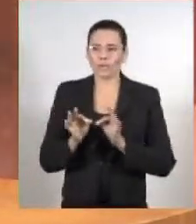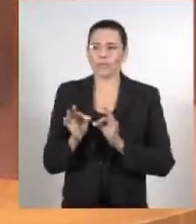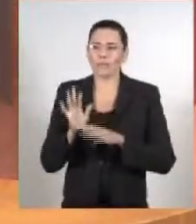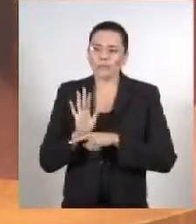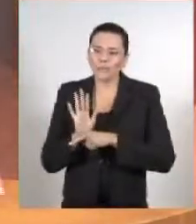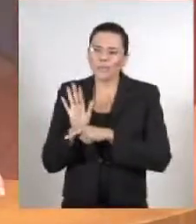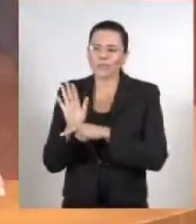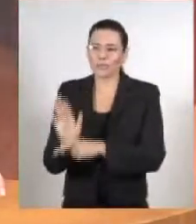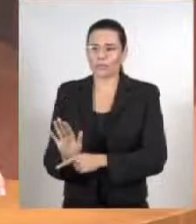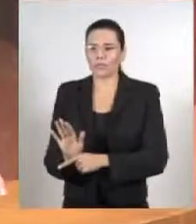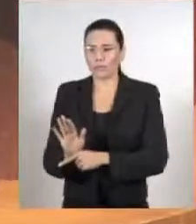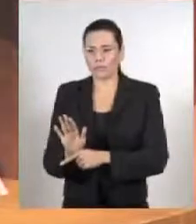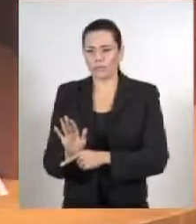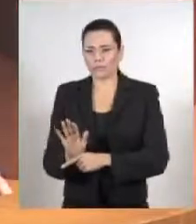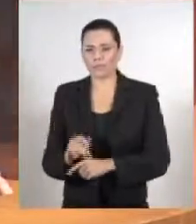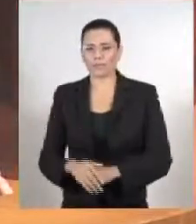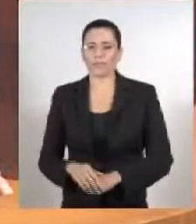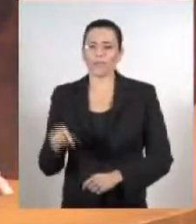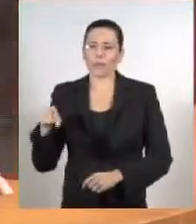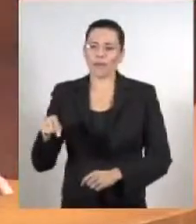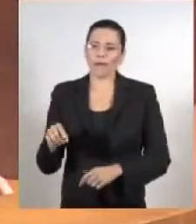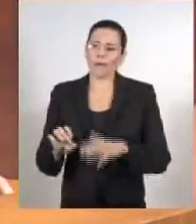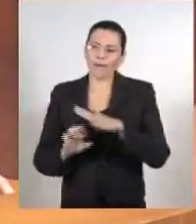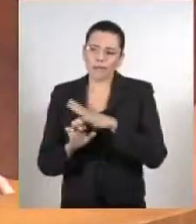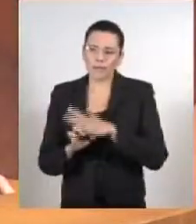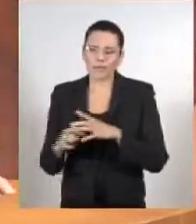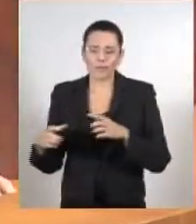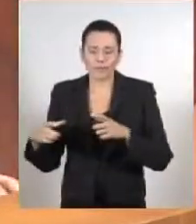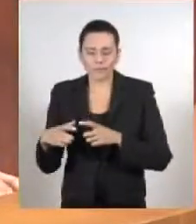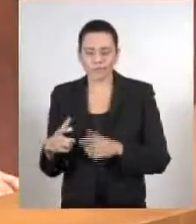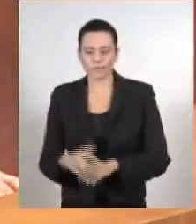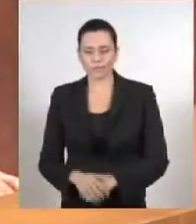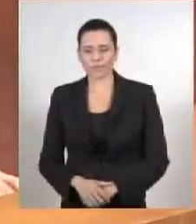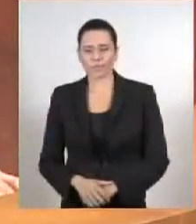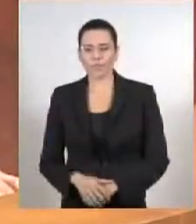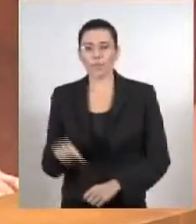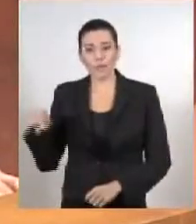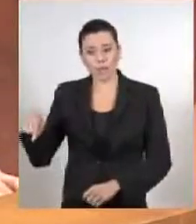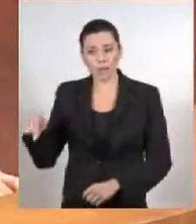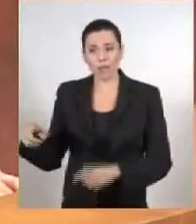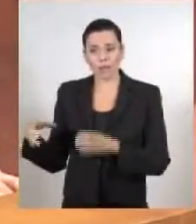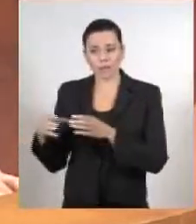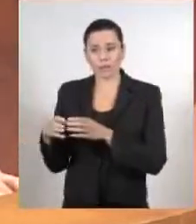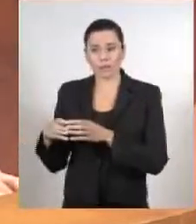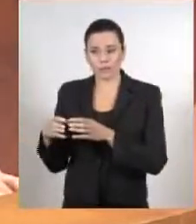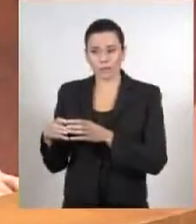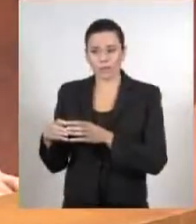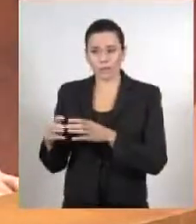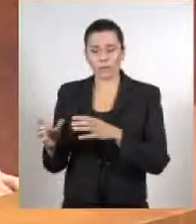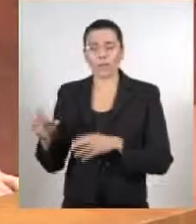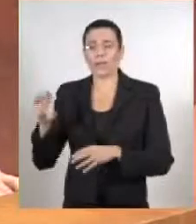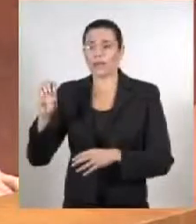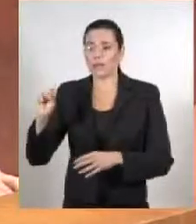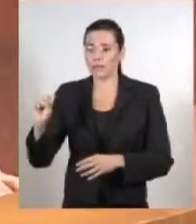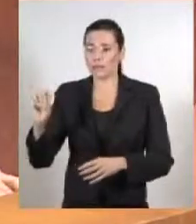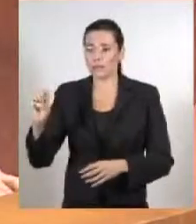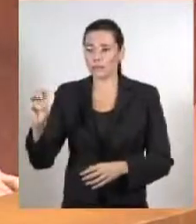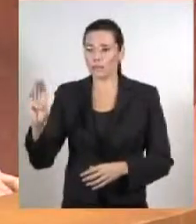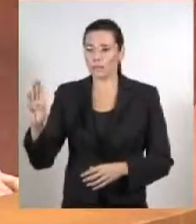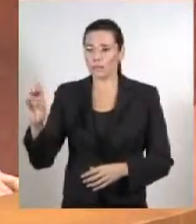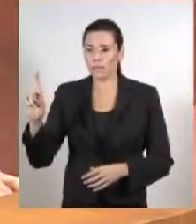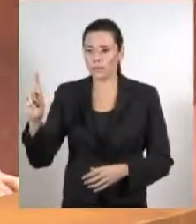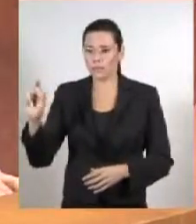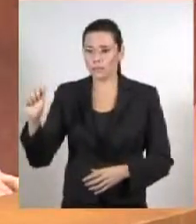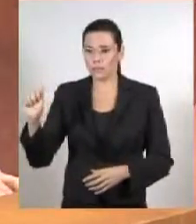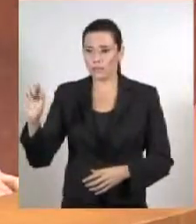O SEBRAE tem um know-how realmente nessa condição de gestão, de direcionamentos para a política econômica do